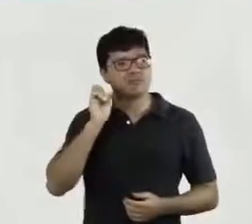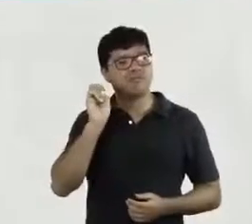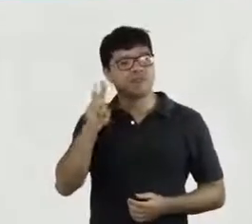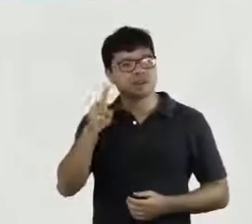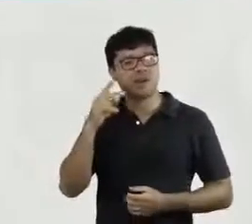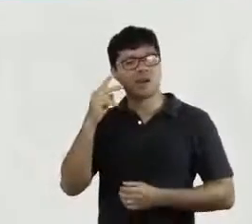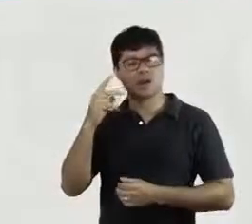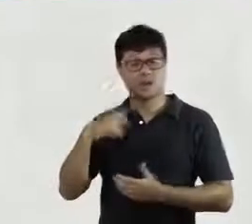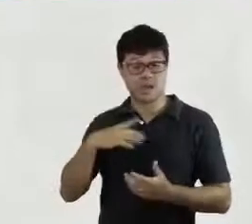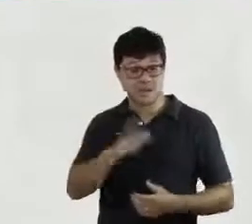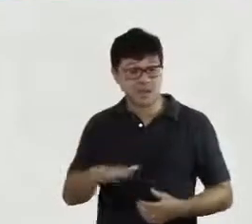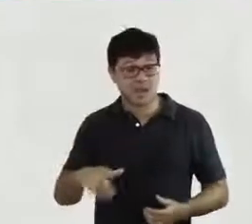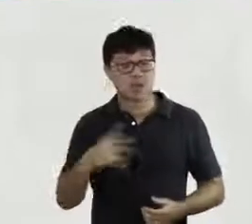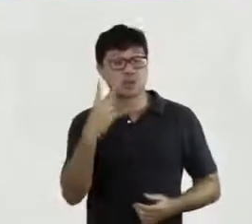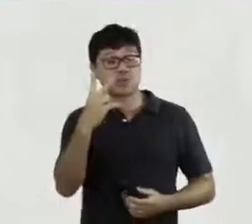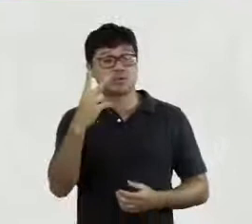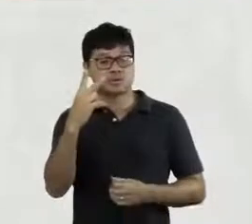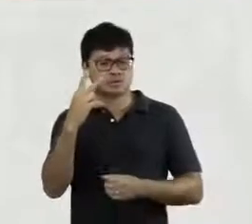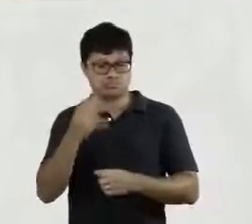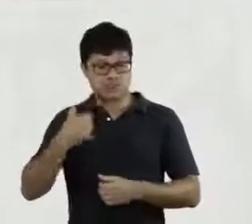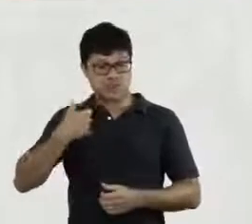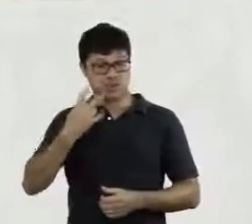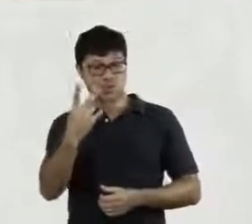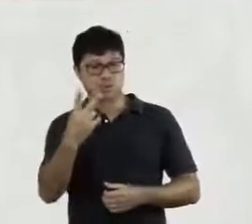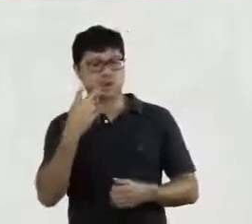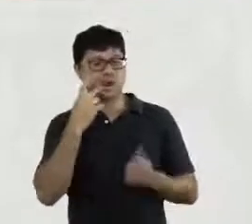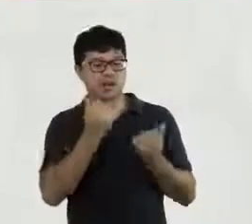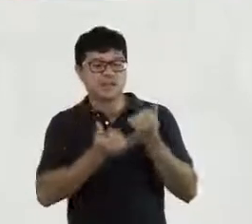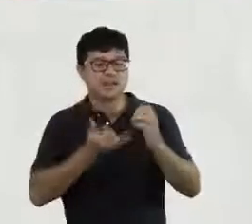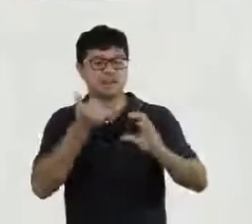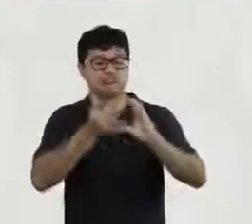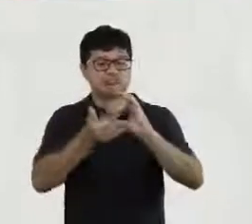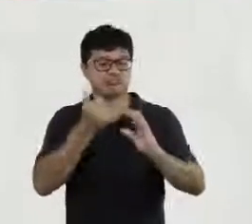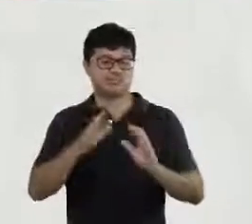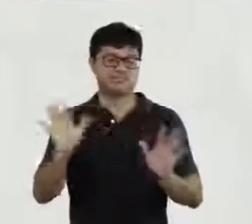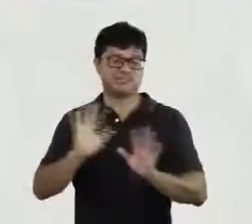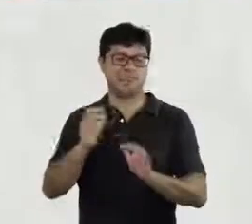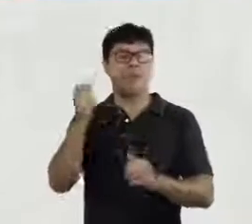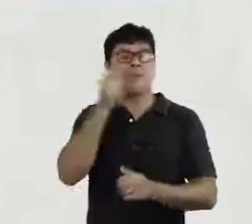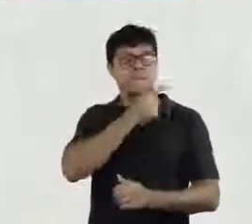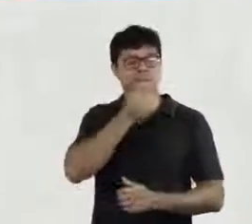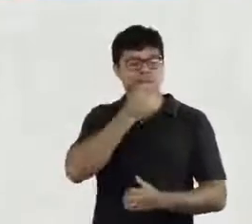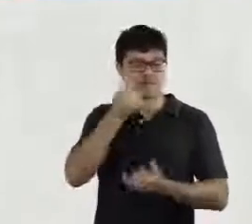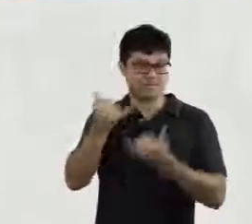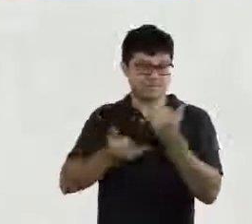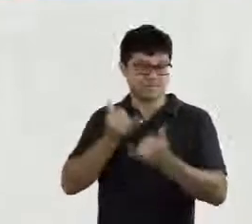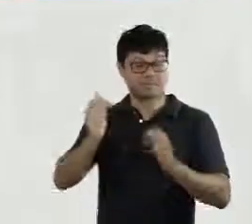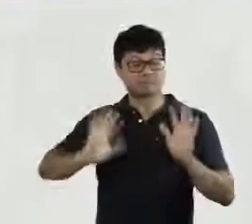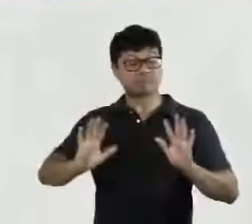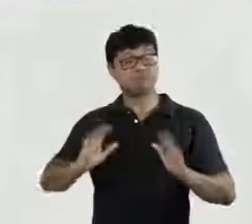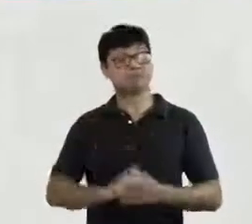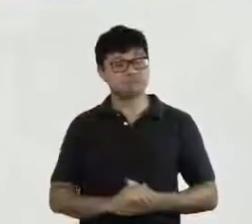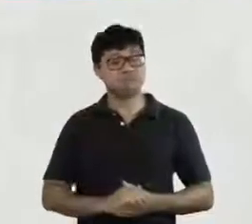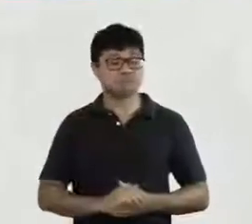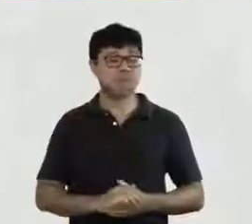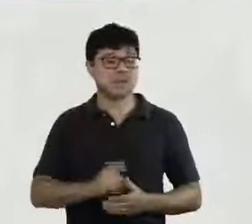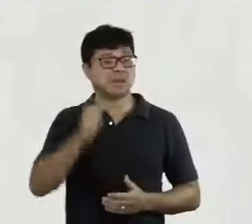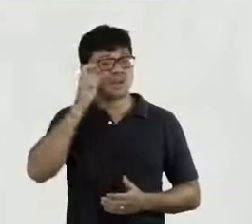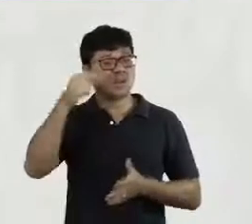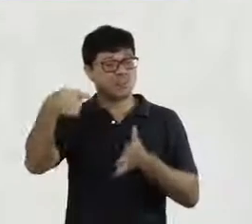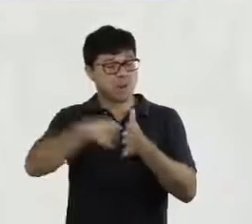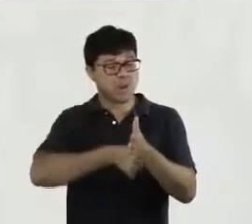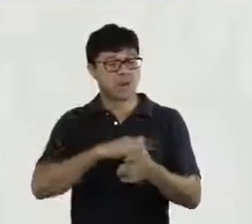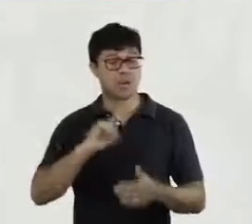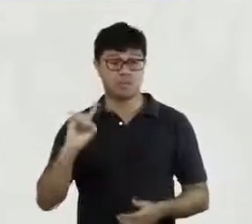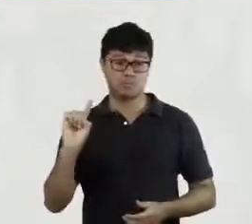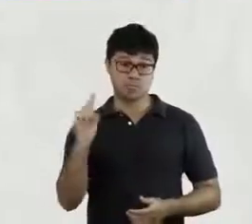fazendo coisas que eu não faço com o WhatsApp. Brincadeiras à parte, é brincadeira. Thales, interessante essa pergunta. Em